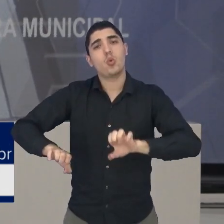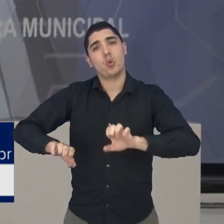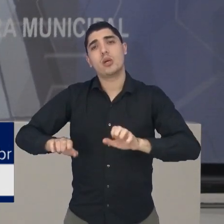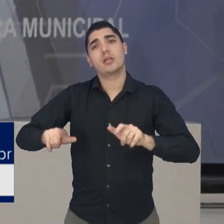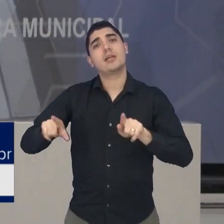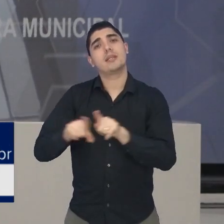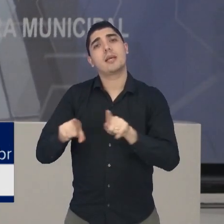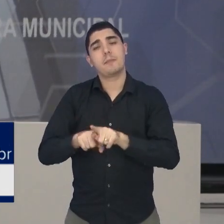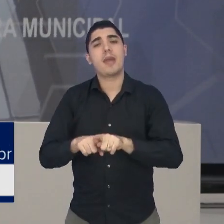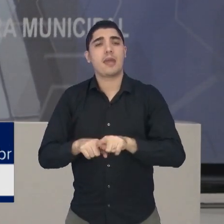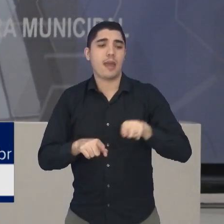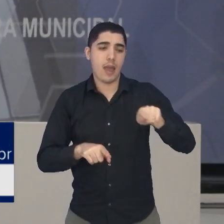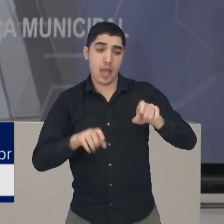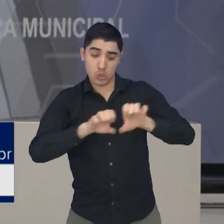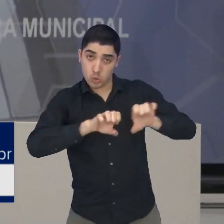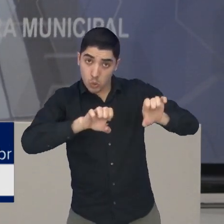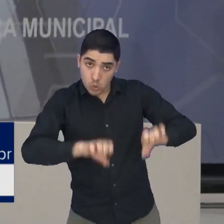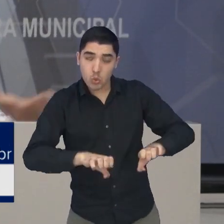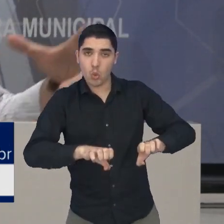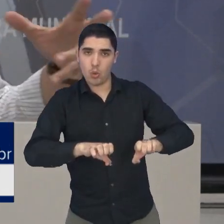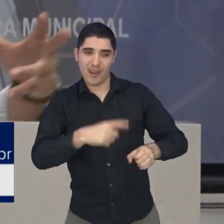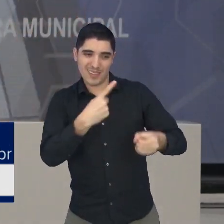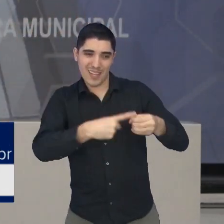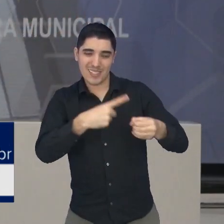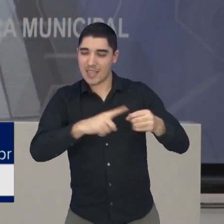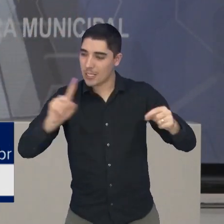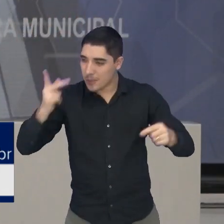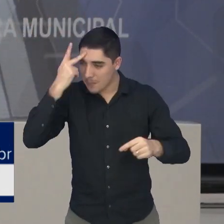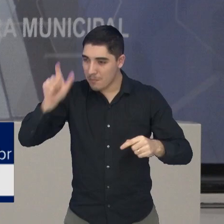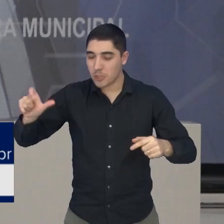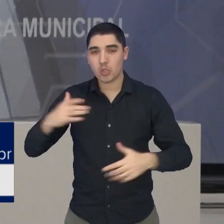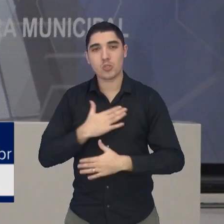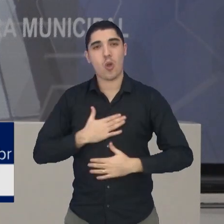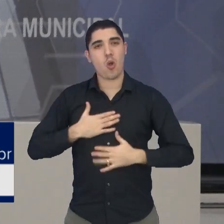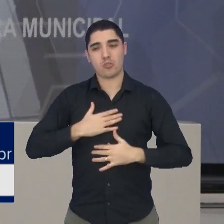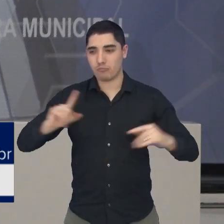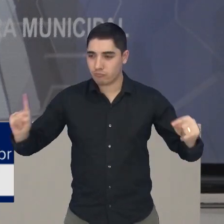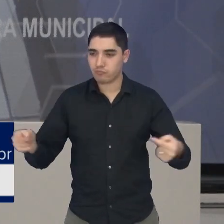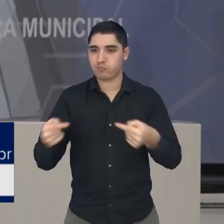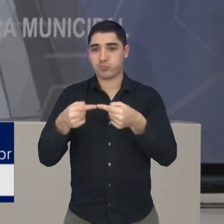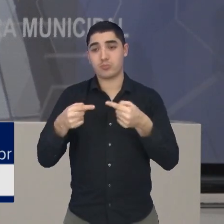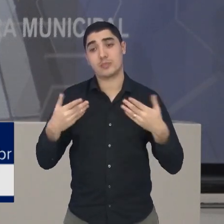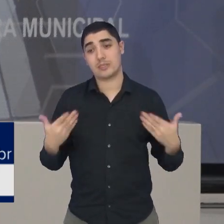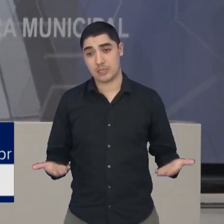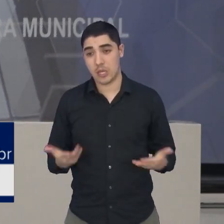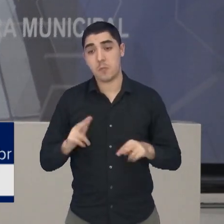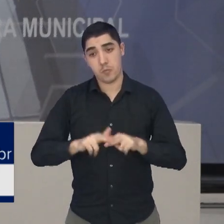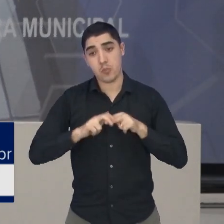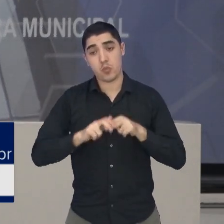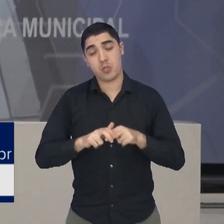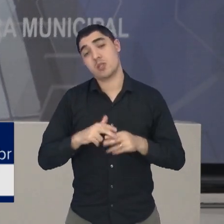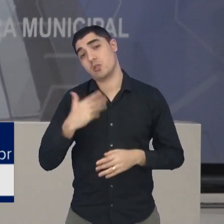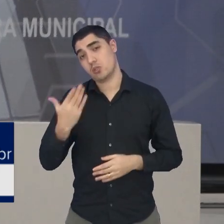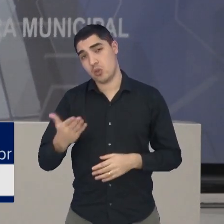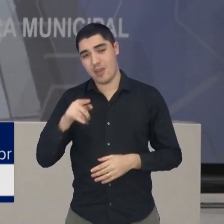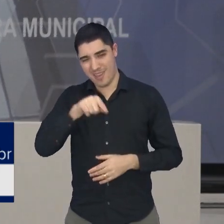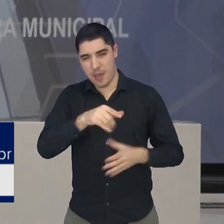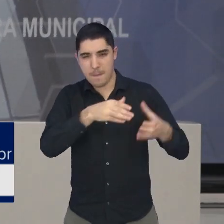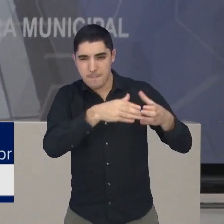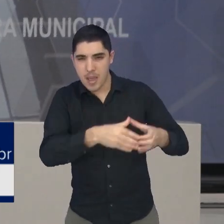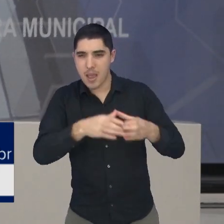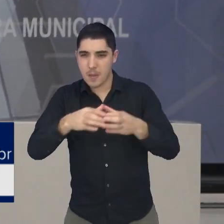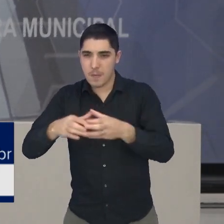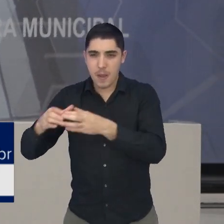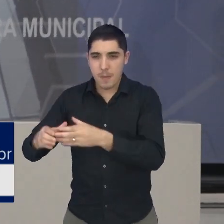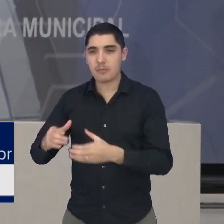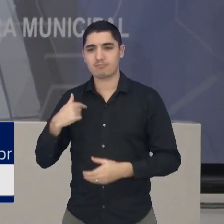aproximando a infraestrutura pública das pessoas, ao invés de muitas vezes espraiar. E esse estímulo aos bairros é o